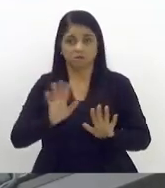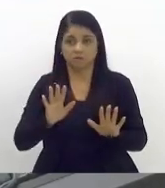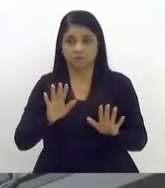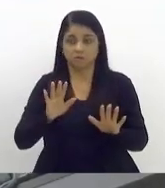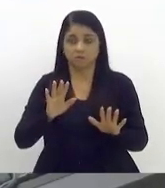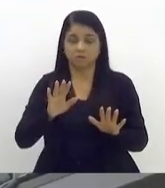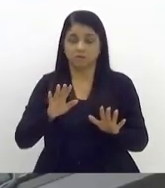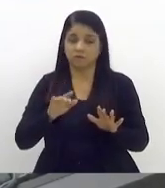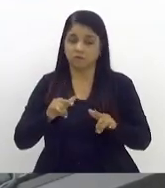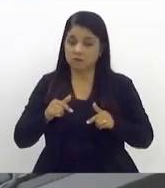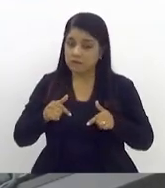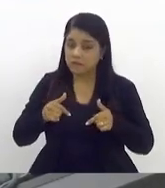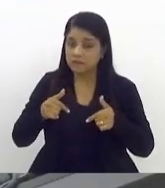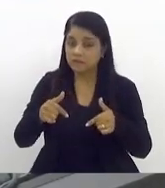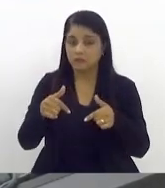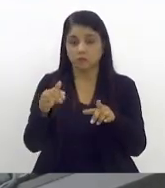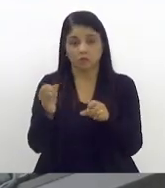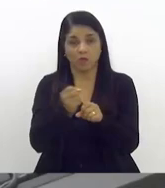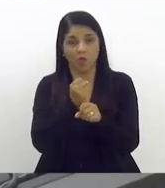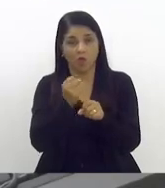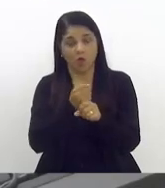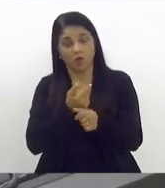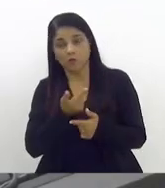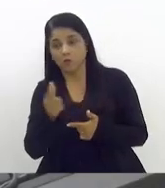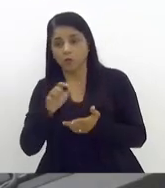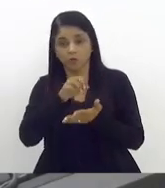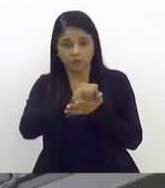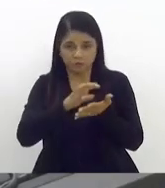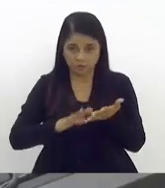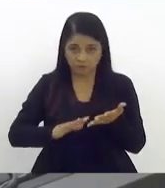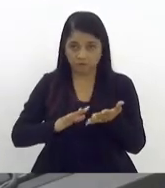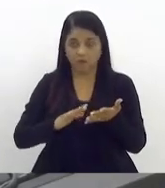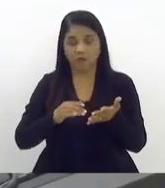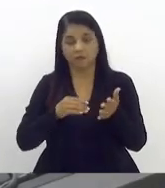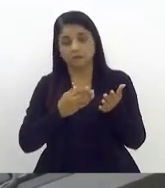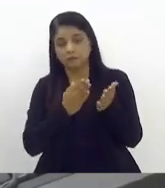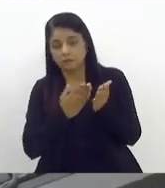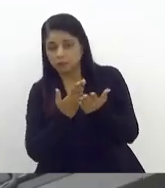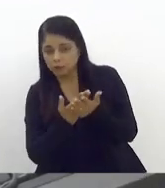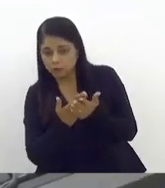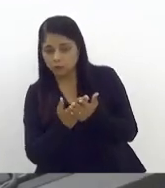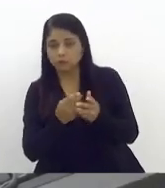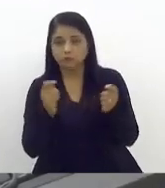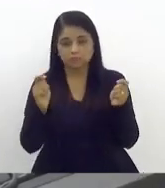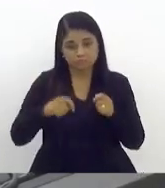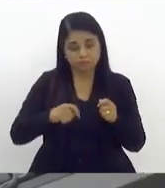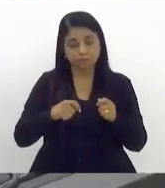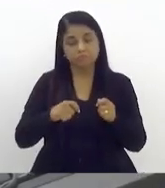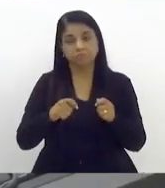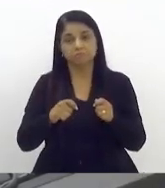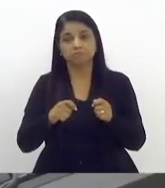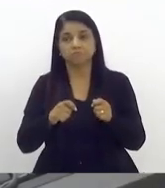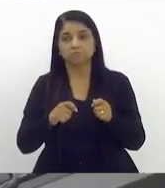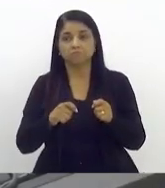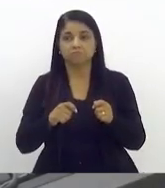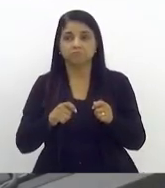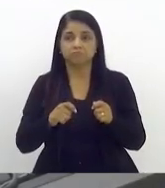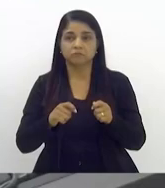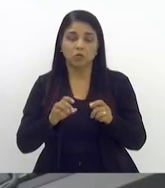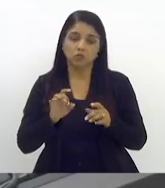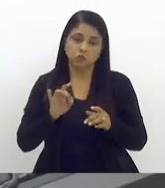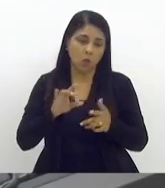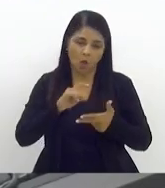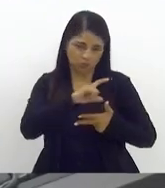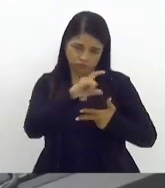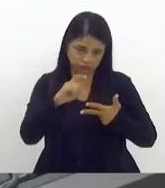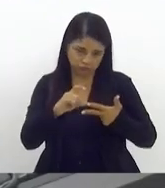de executar obra ou outras atividades, outros estudos, até poderia, salvo melhor juízo, não ser de iniciativa do